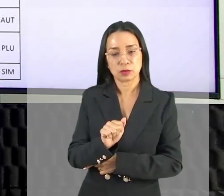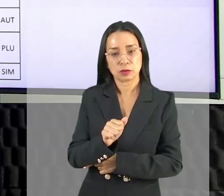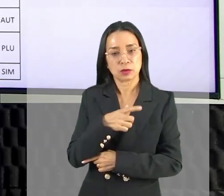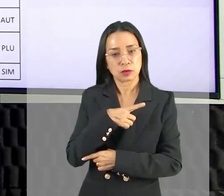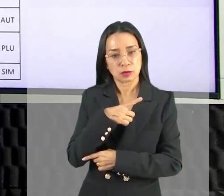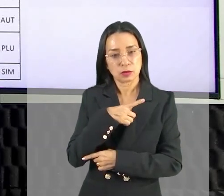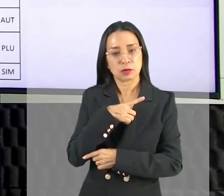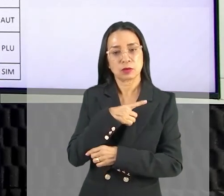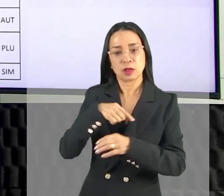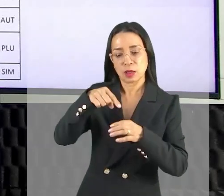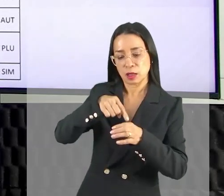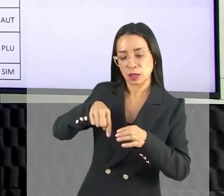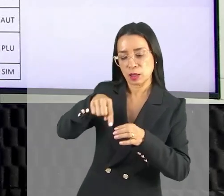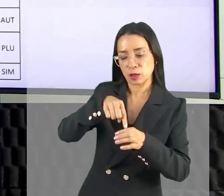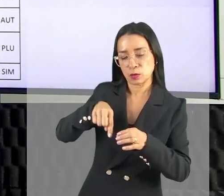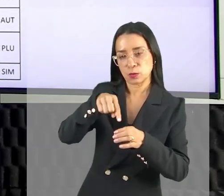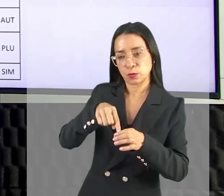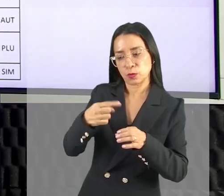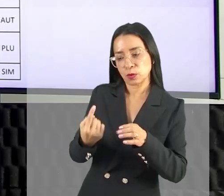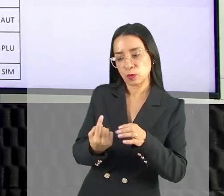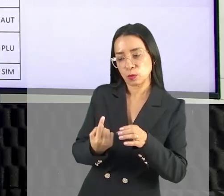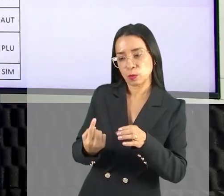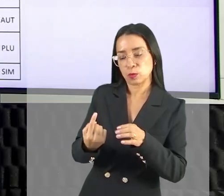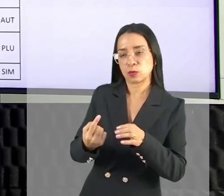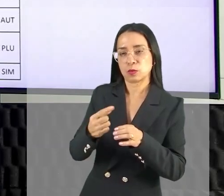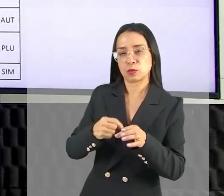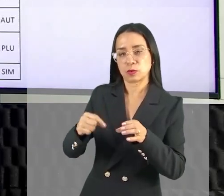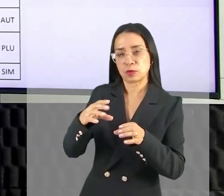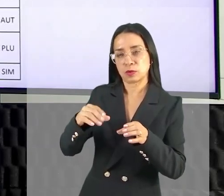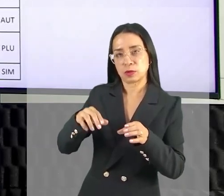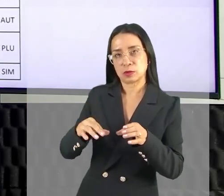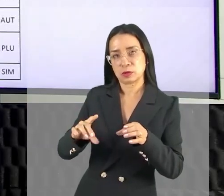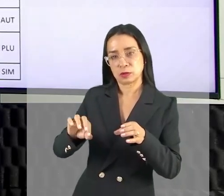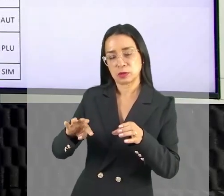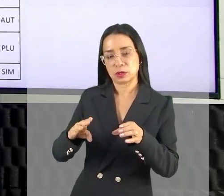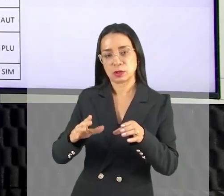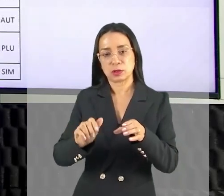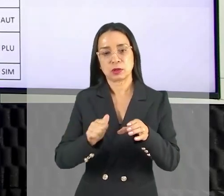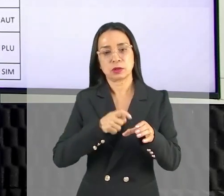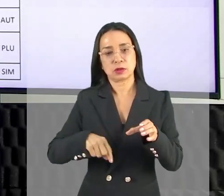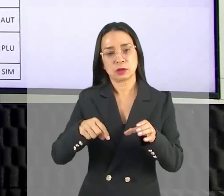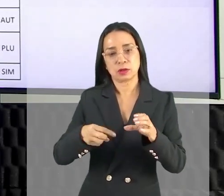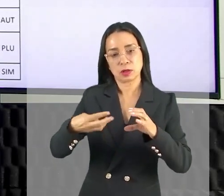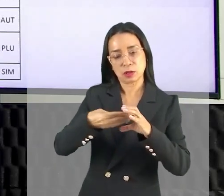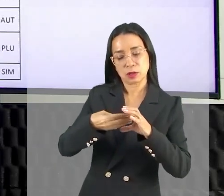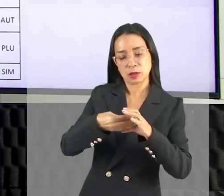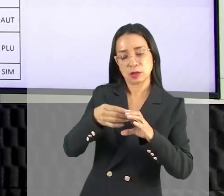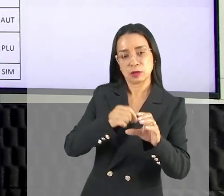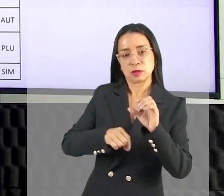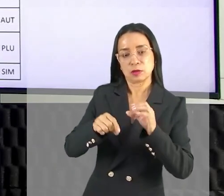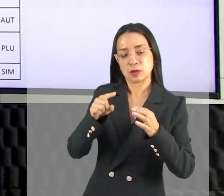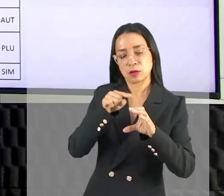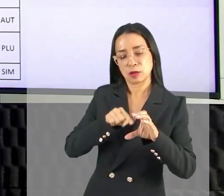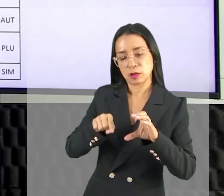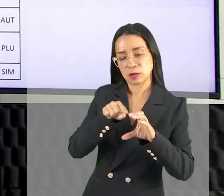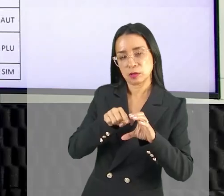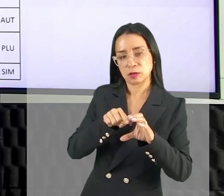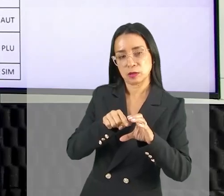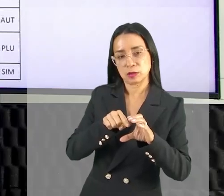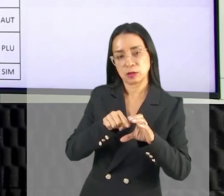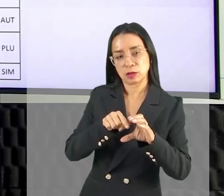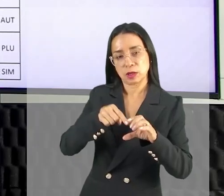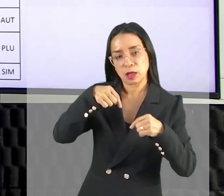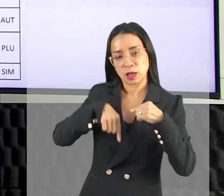possui núcleo individualizado com carioteca, parede celular. A nutrição